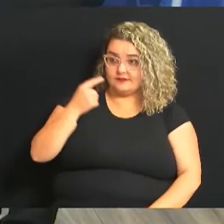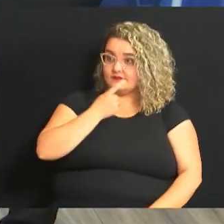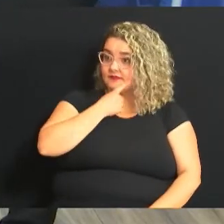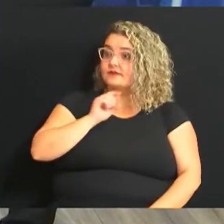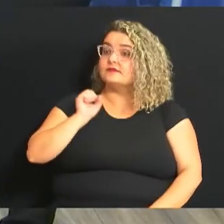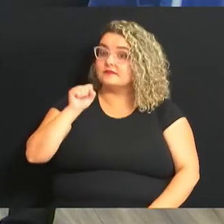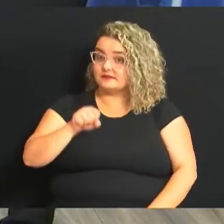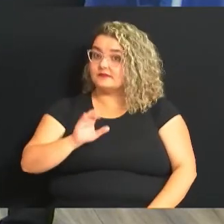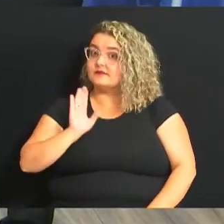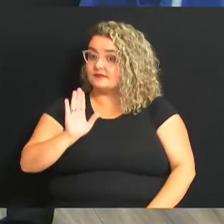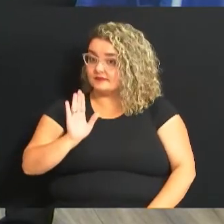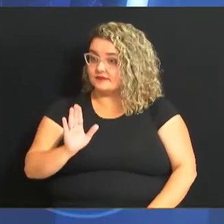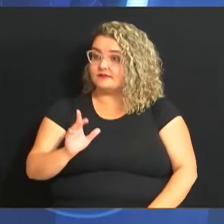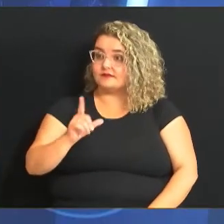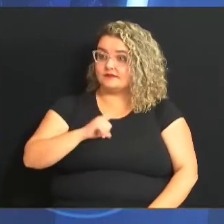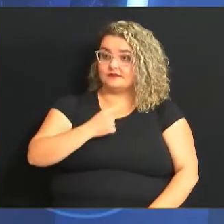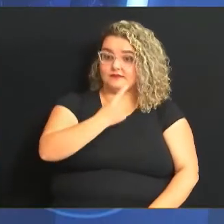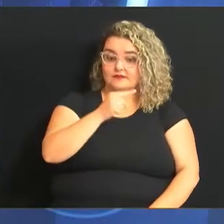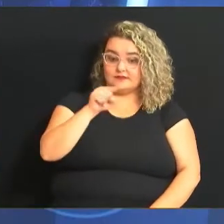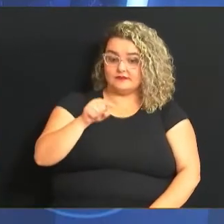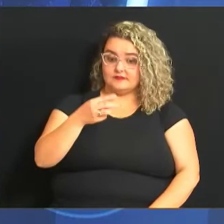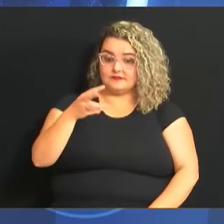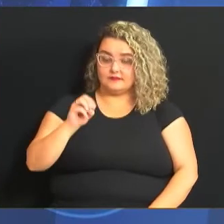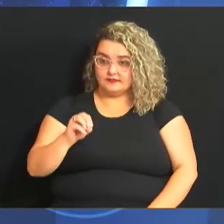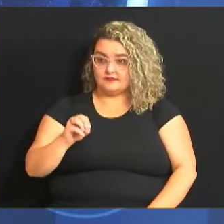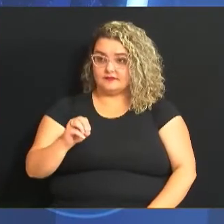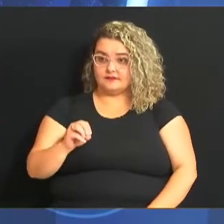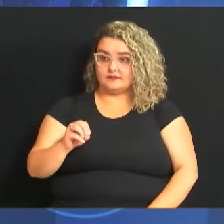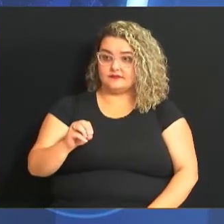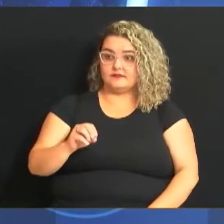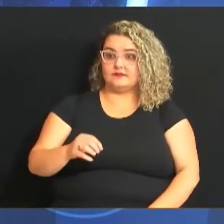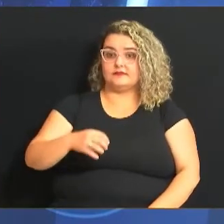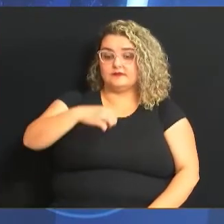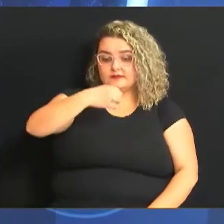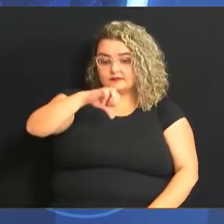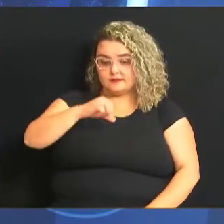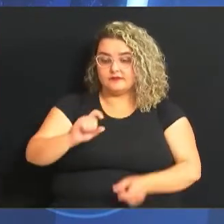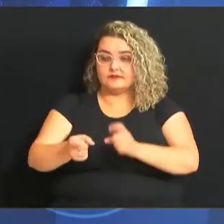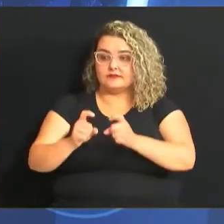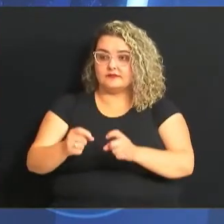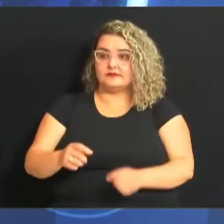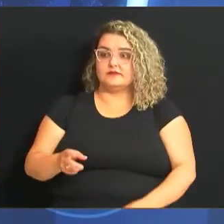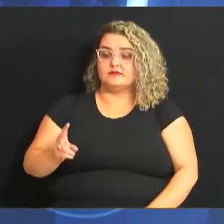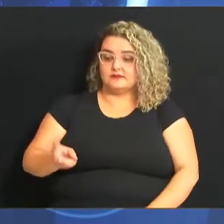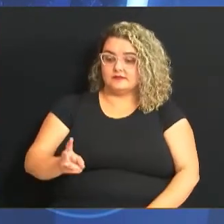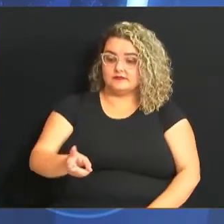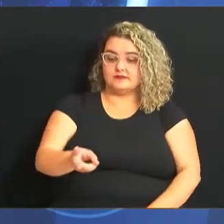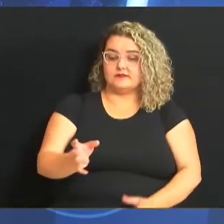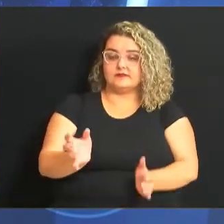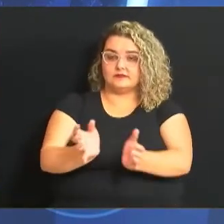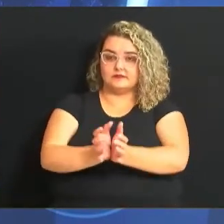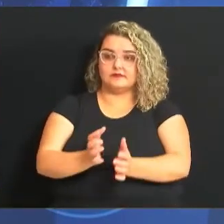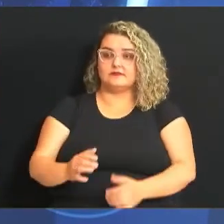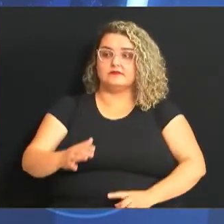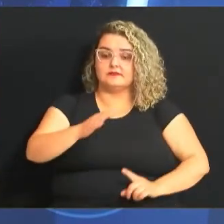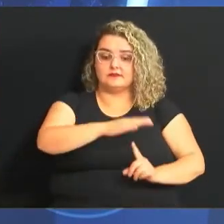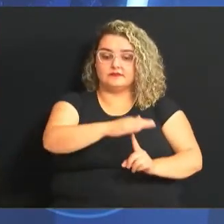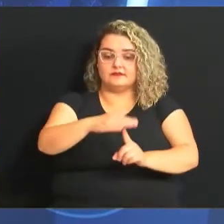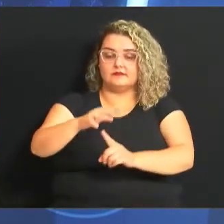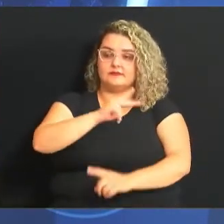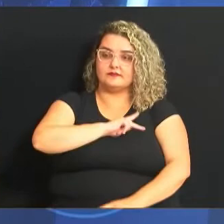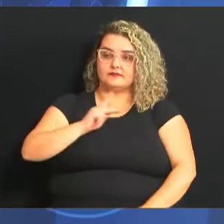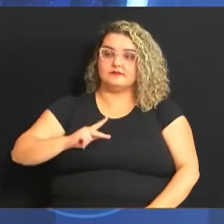Reforma Protestante. Esse relevante, então, acontecimento histórico faz parte